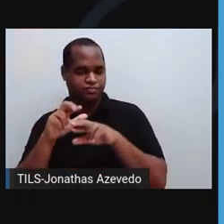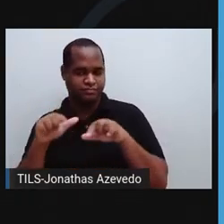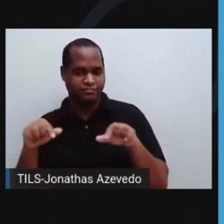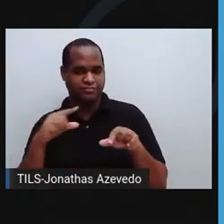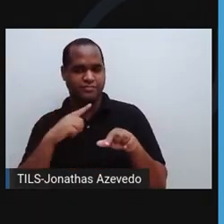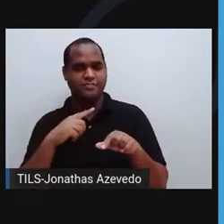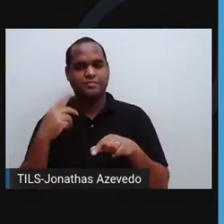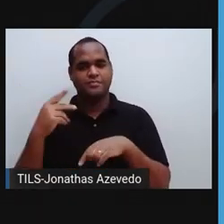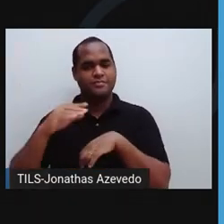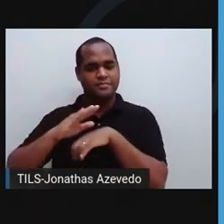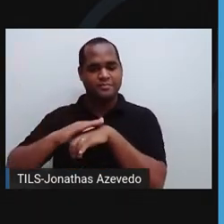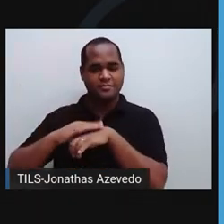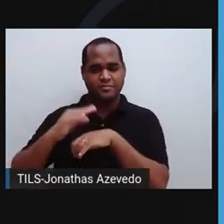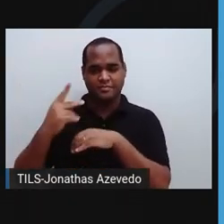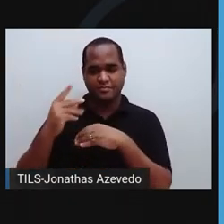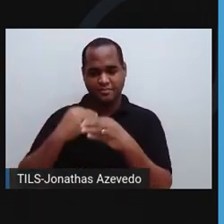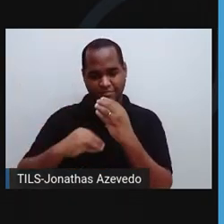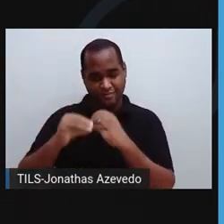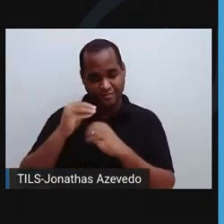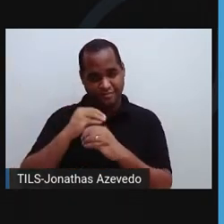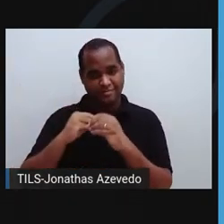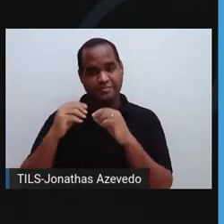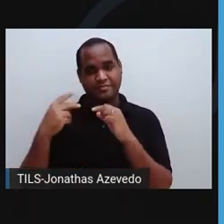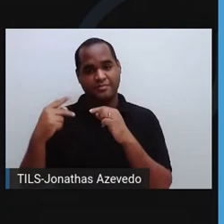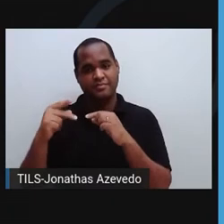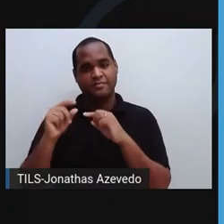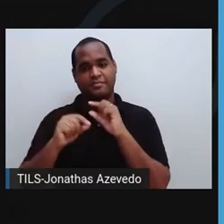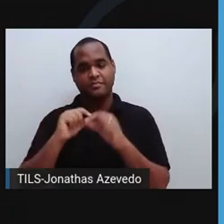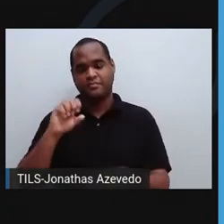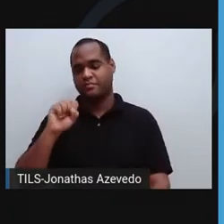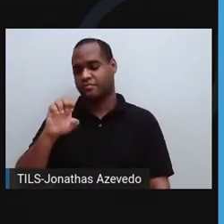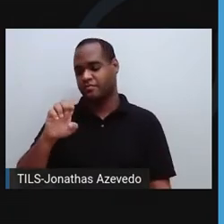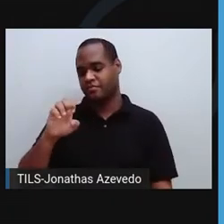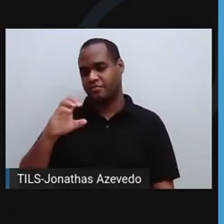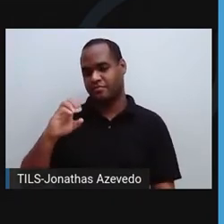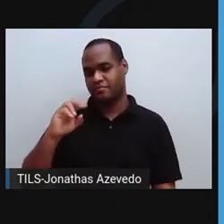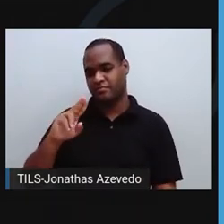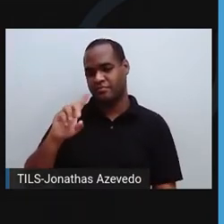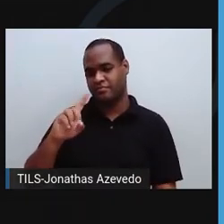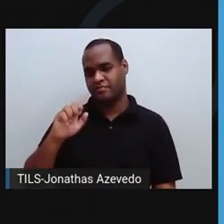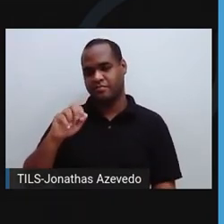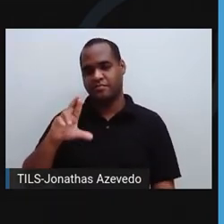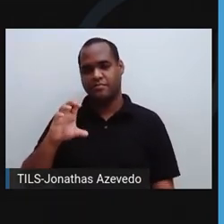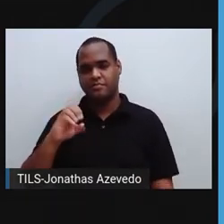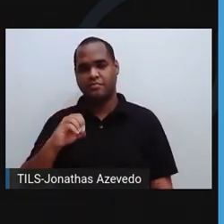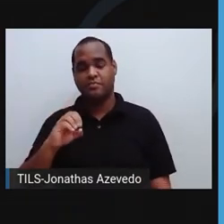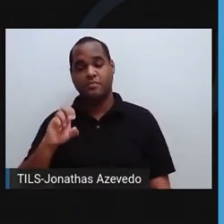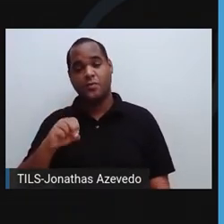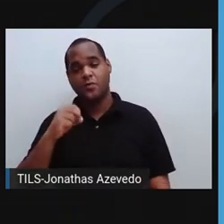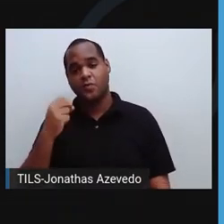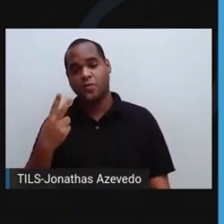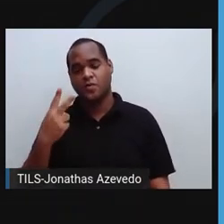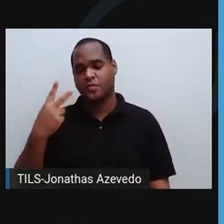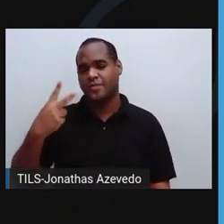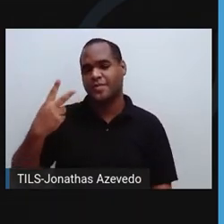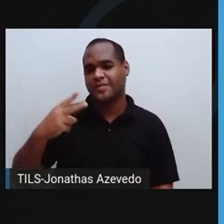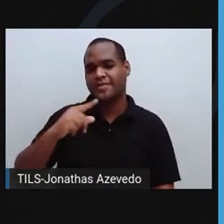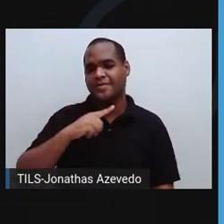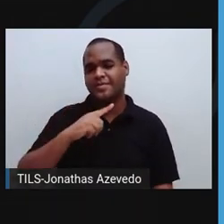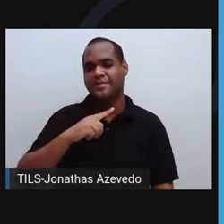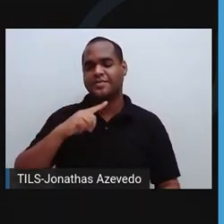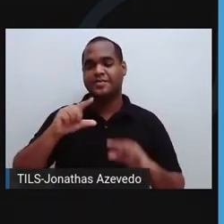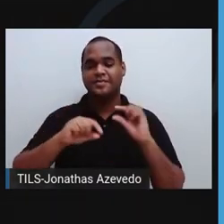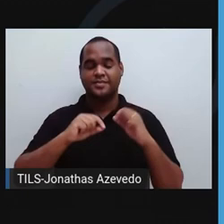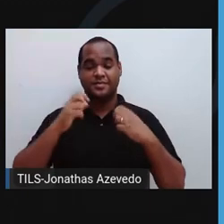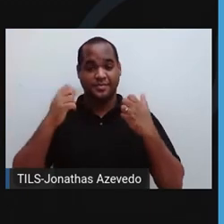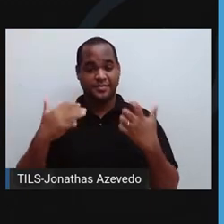que se alimenta do consumidor primário é o consumidor secundário, ou de segunda ordem, ou um carnívoro. E quem se alimenta do consumidor